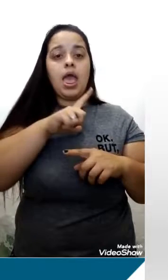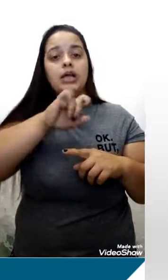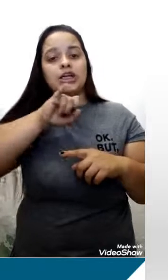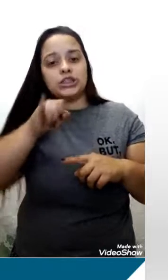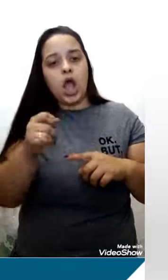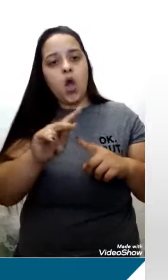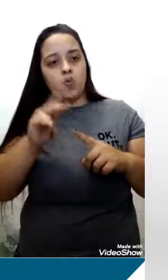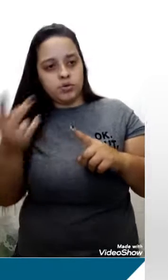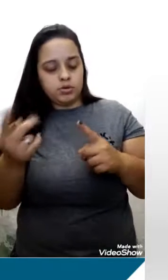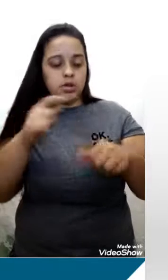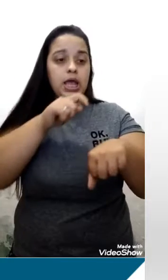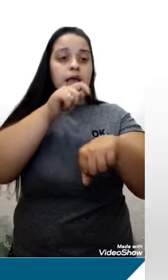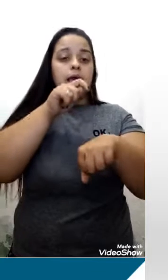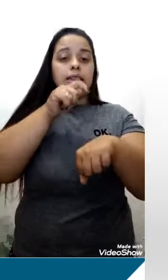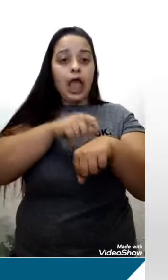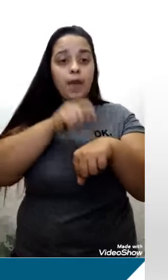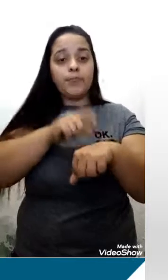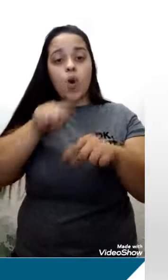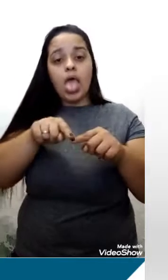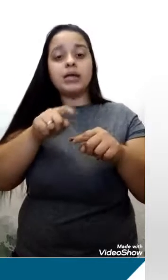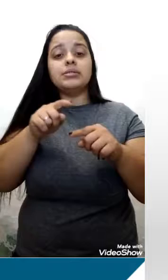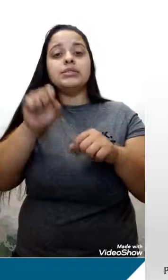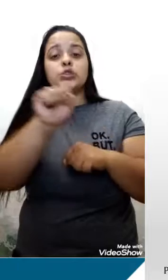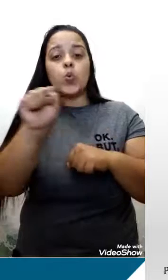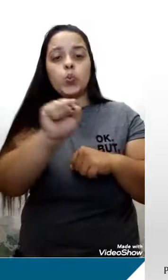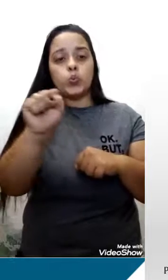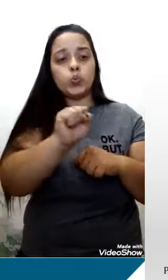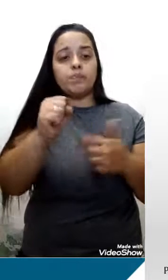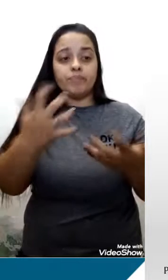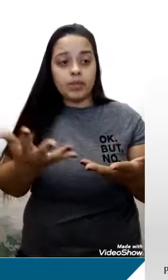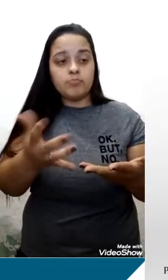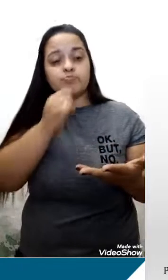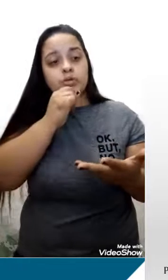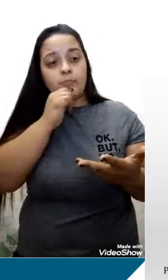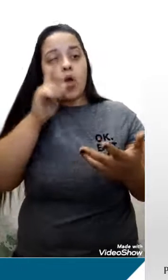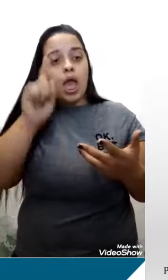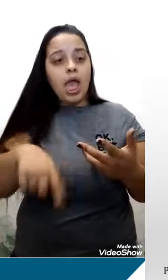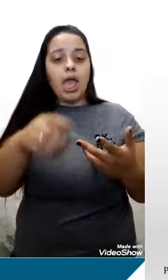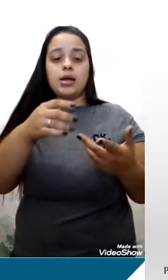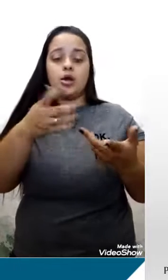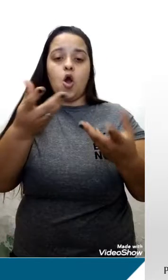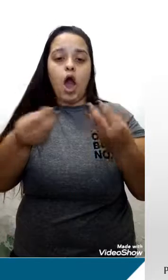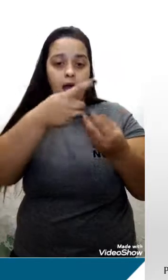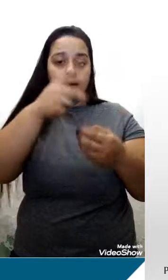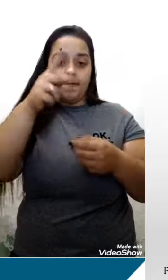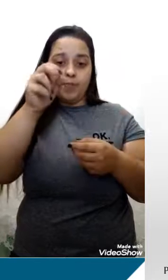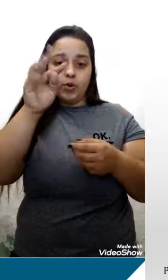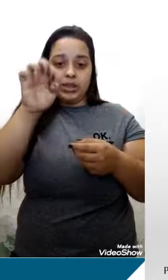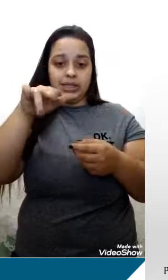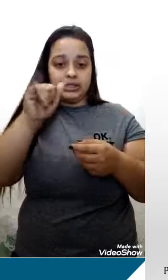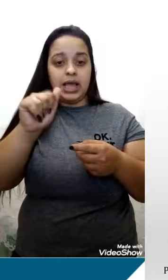joule, a variação do tempo é dada em segundos. Logo, a potência é uma divisão